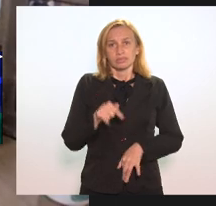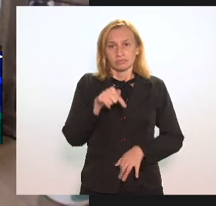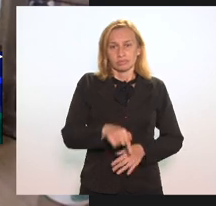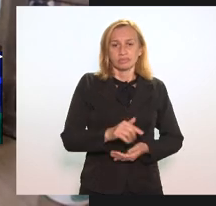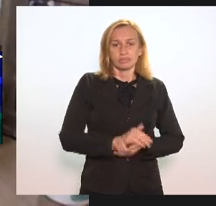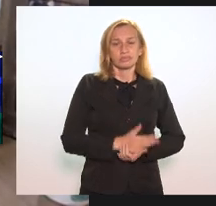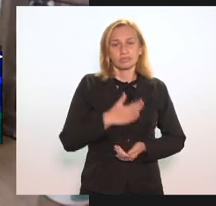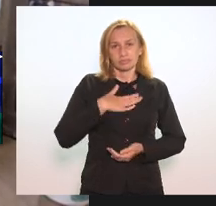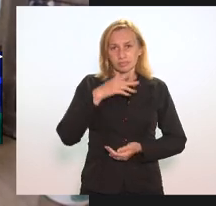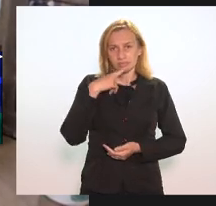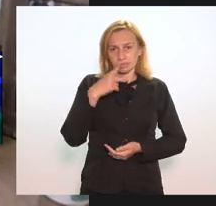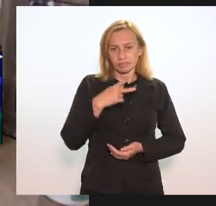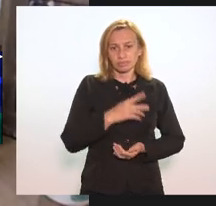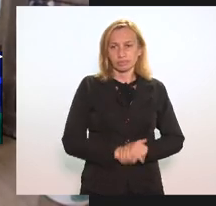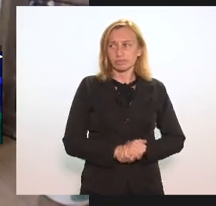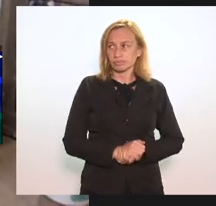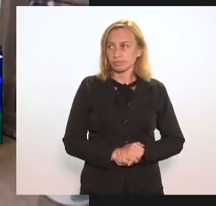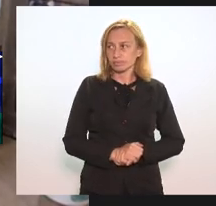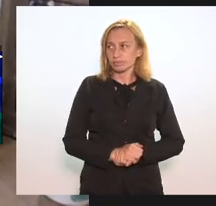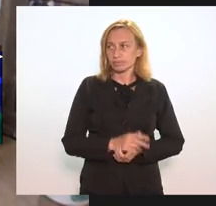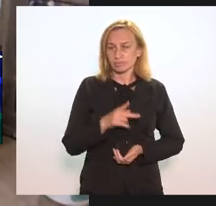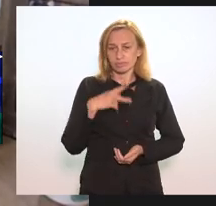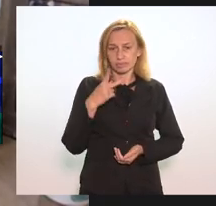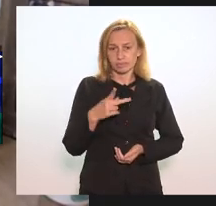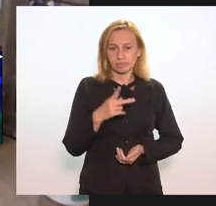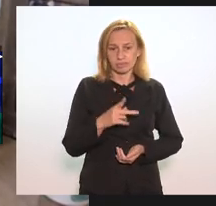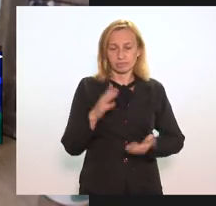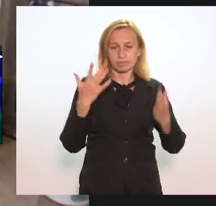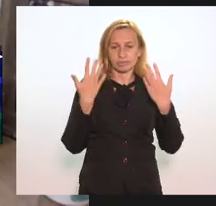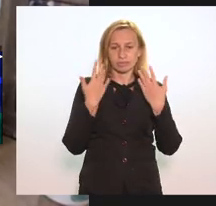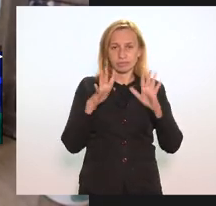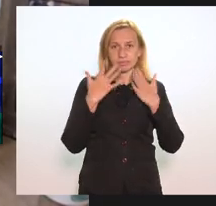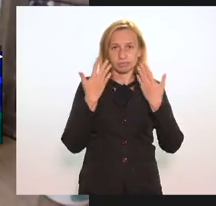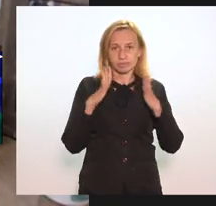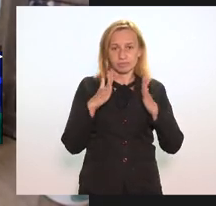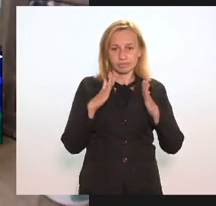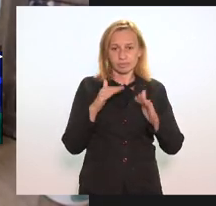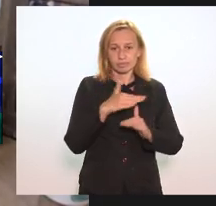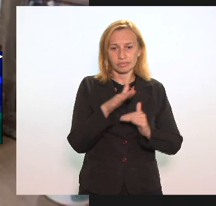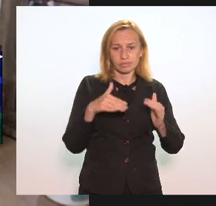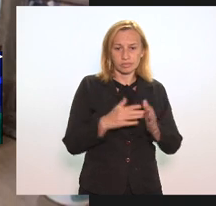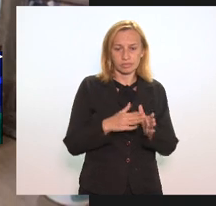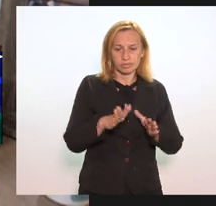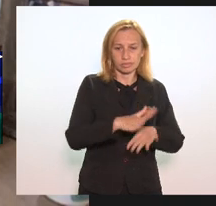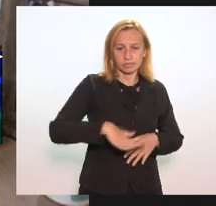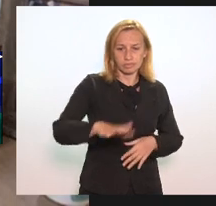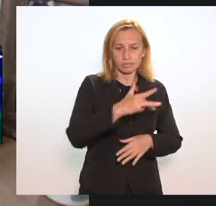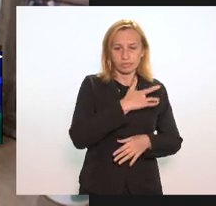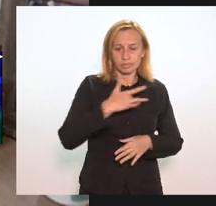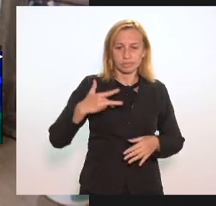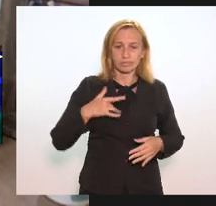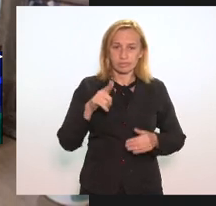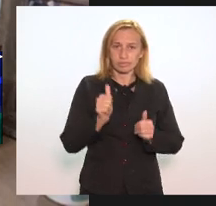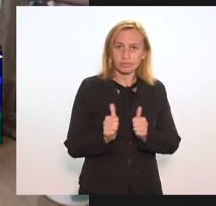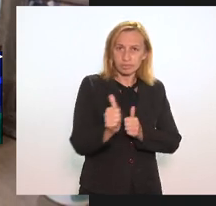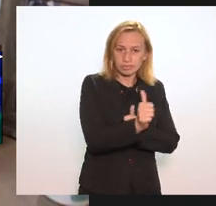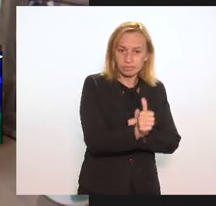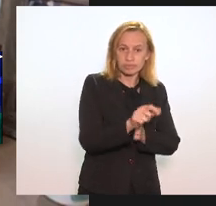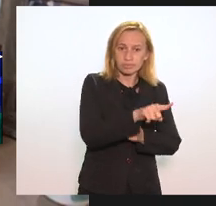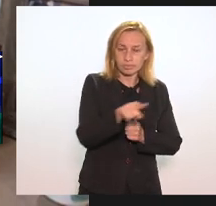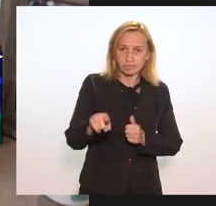aqui minhas balas e parabéns que Jesus da Saúde vocês estão Linha de Frente